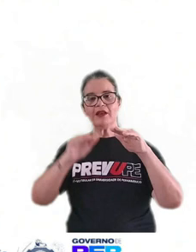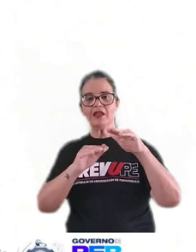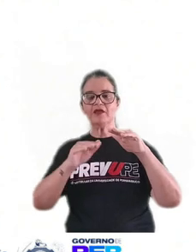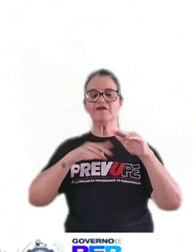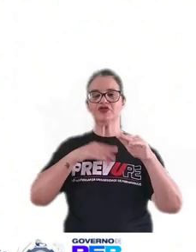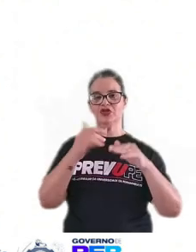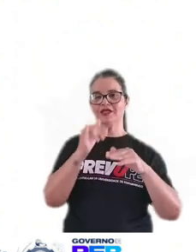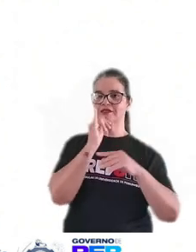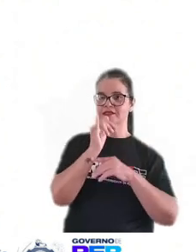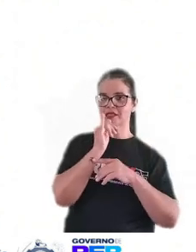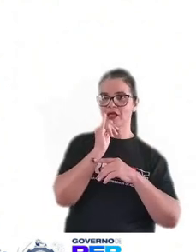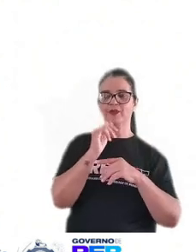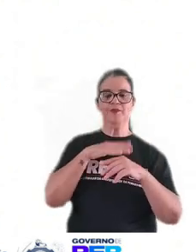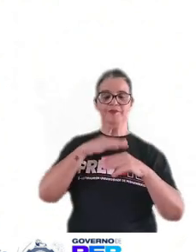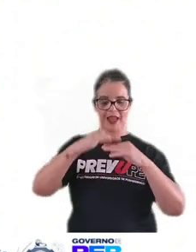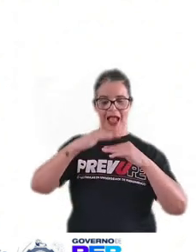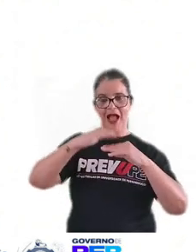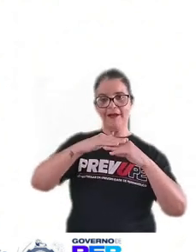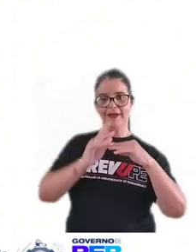3p6